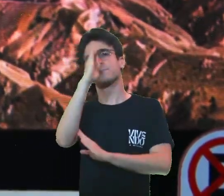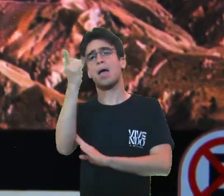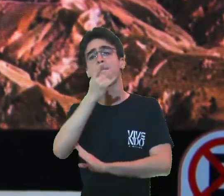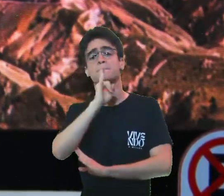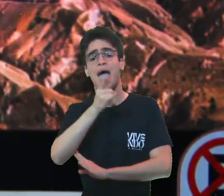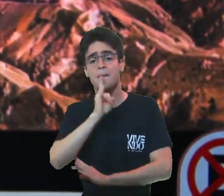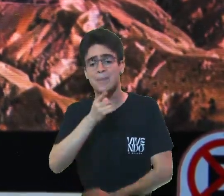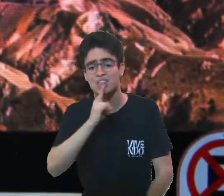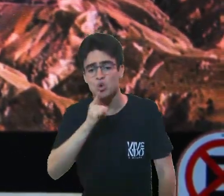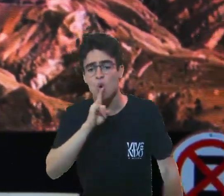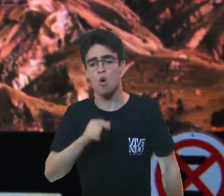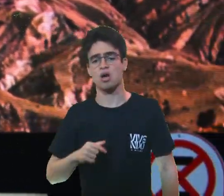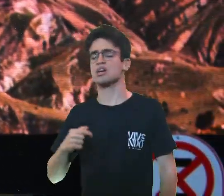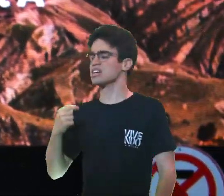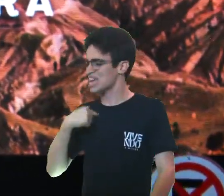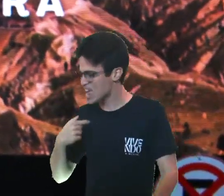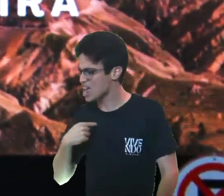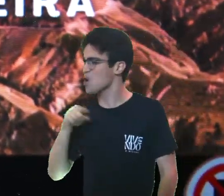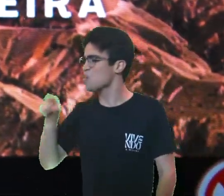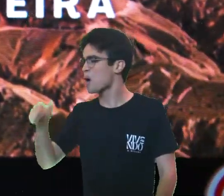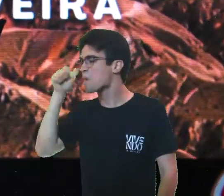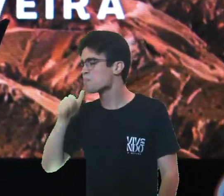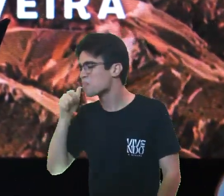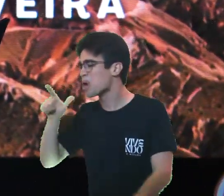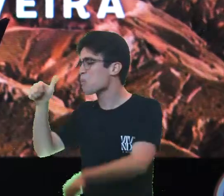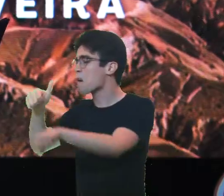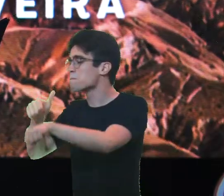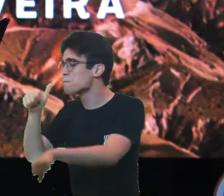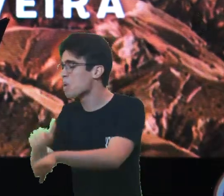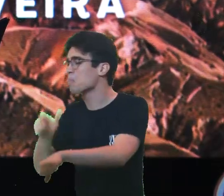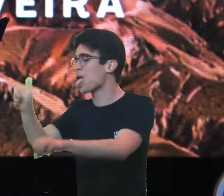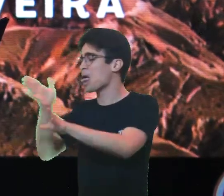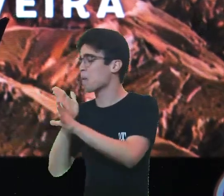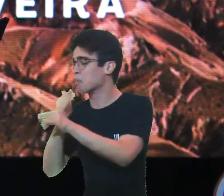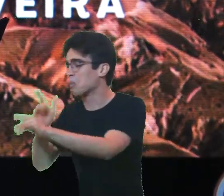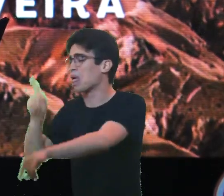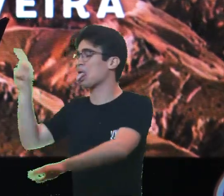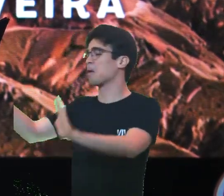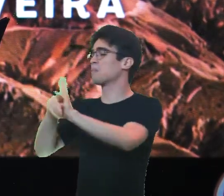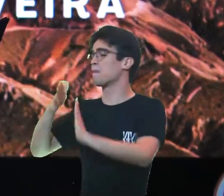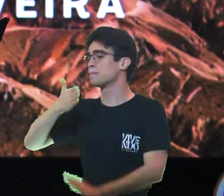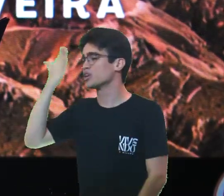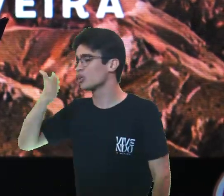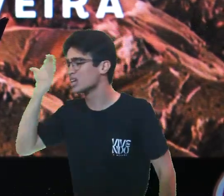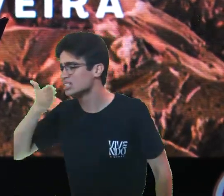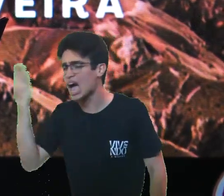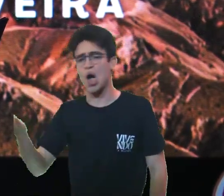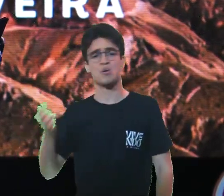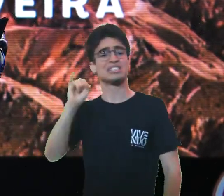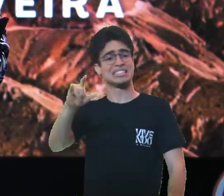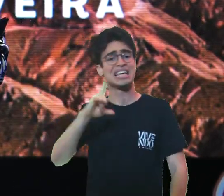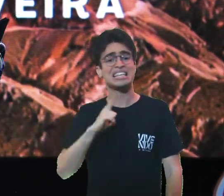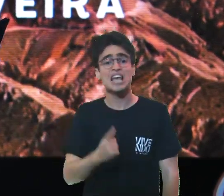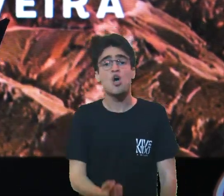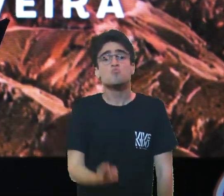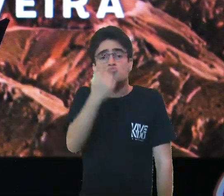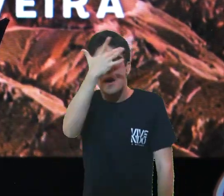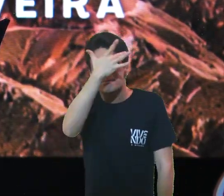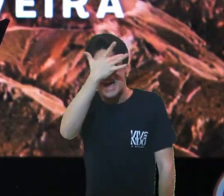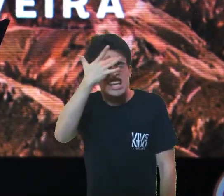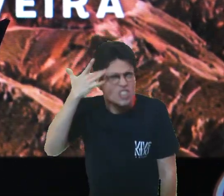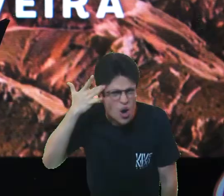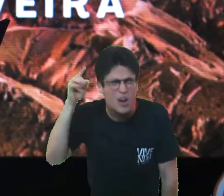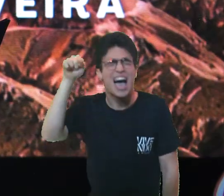da minha cidade, uma pobre menina perdida na prostituição, enquanto restar uma alma